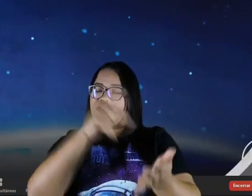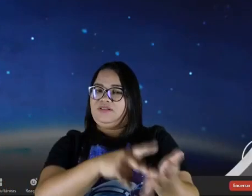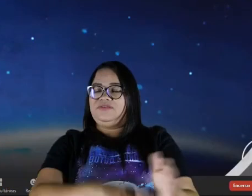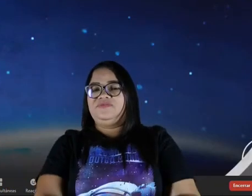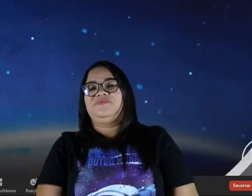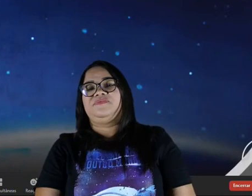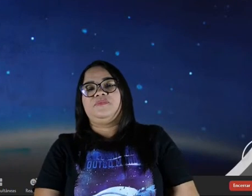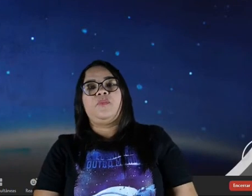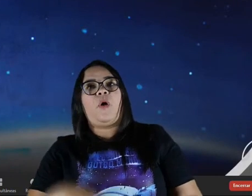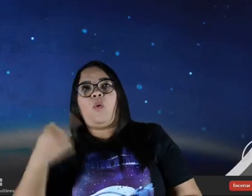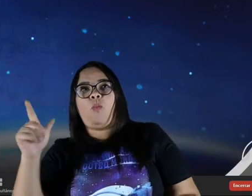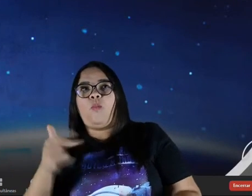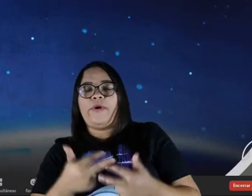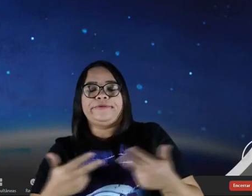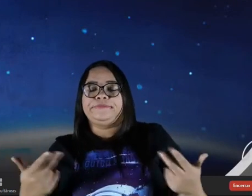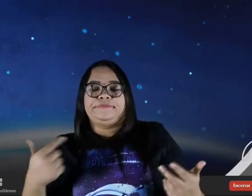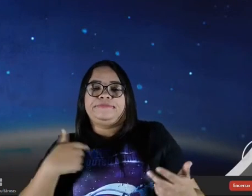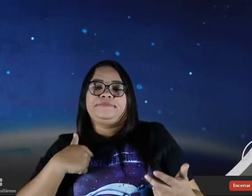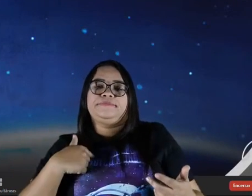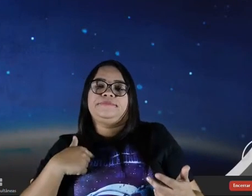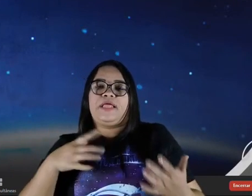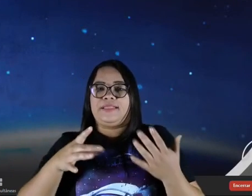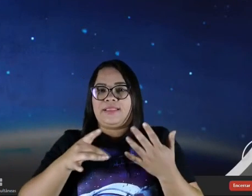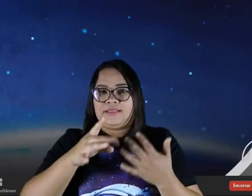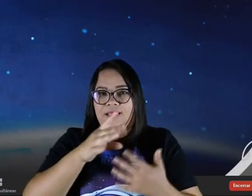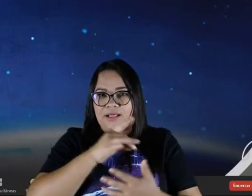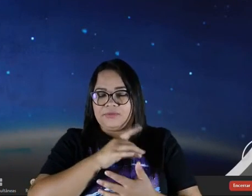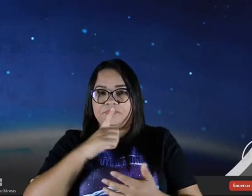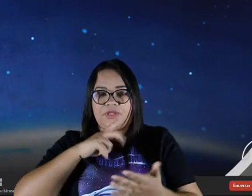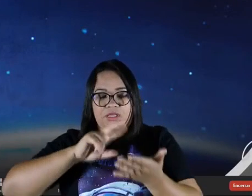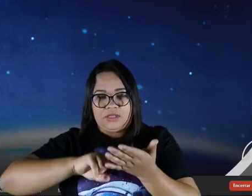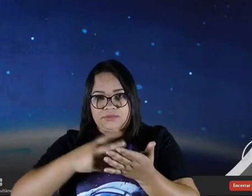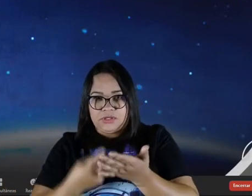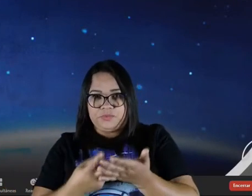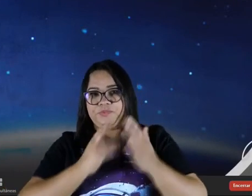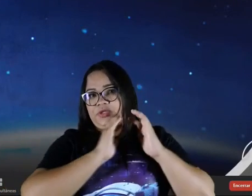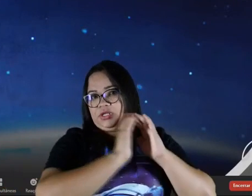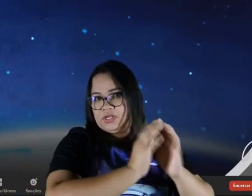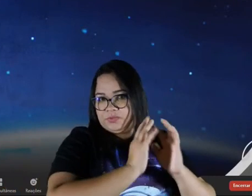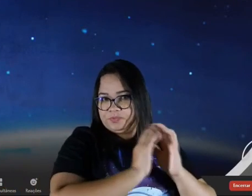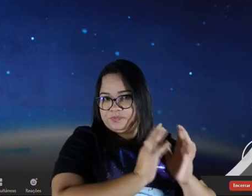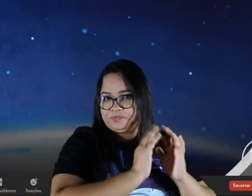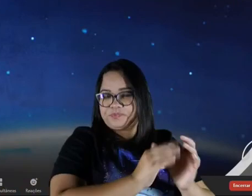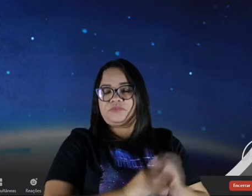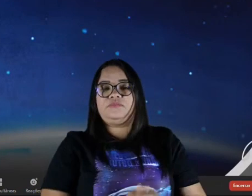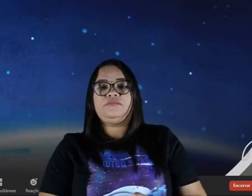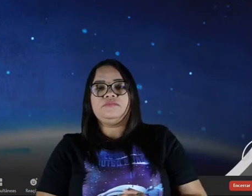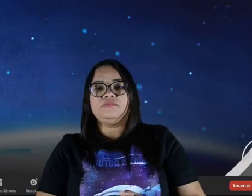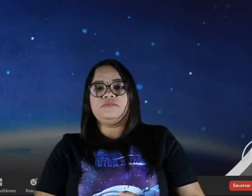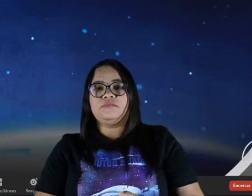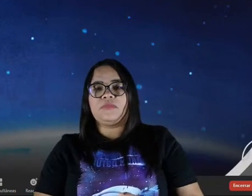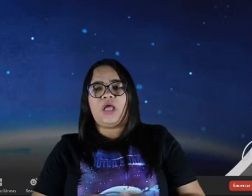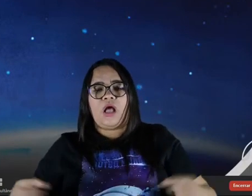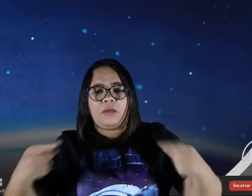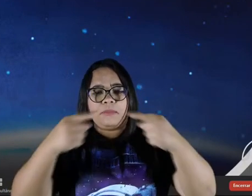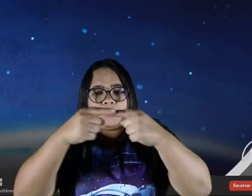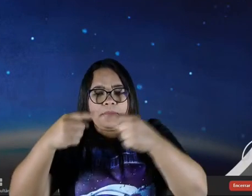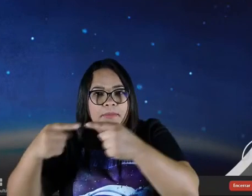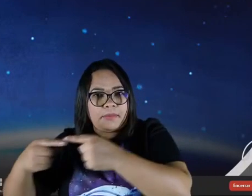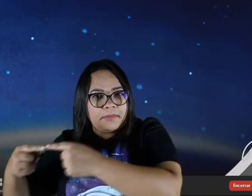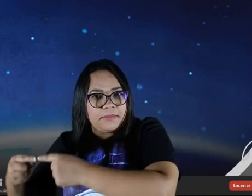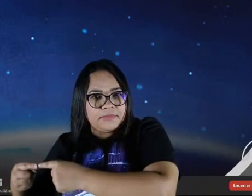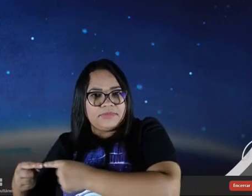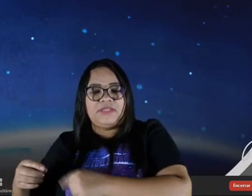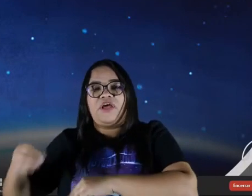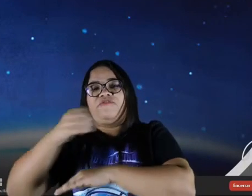Outra coisa que você deve fazer, só um detalhe, existe nas traduções dinâmicas, as mais literais, como eu falei com vocês,